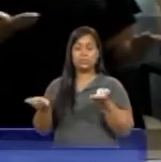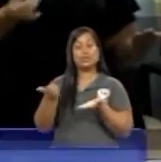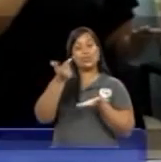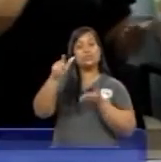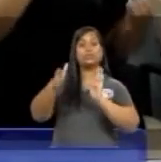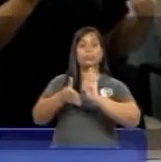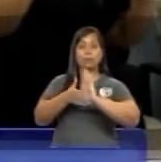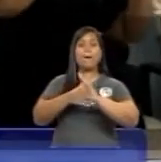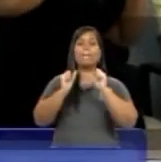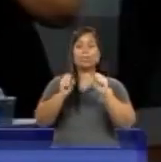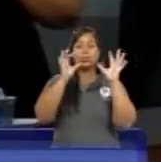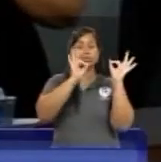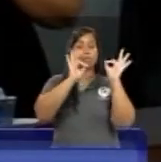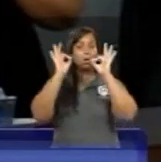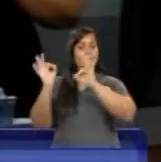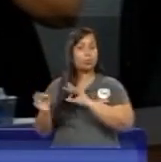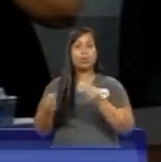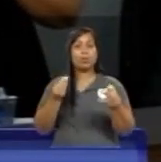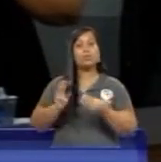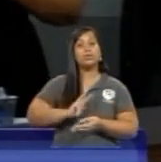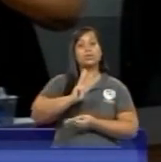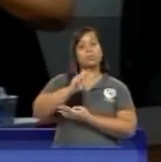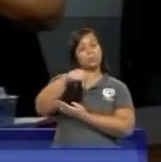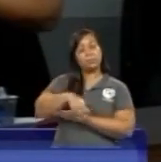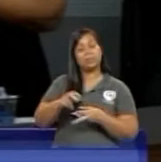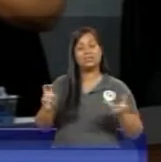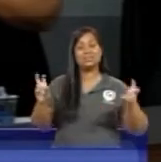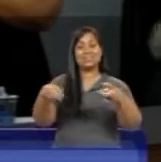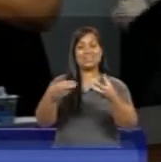outras propostas pode ser acompanhada pelo portal da Câmara,